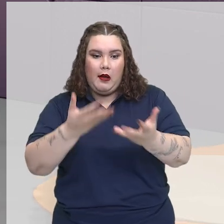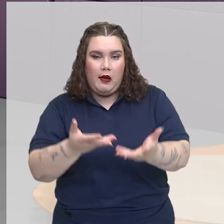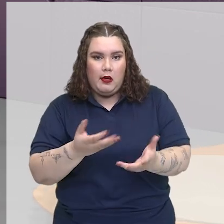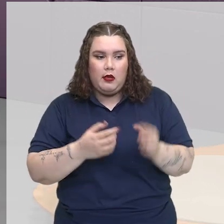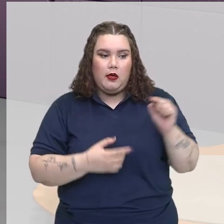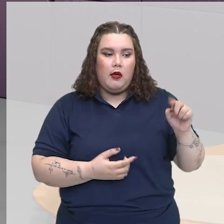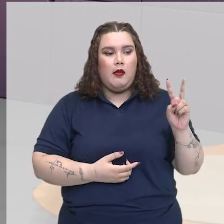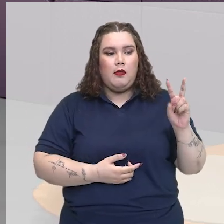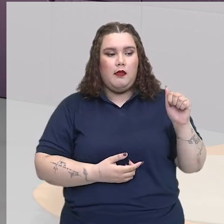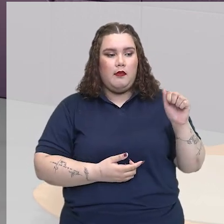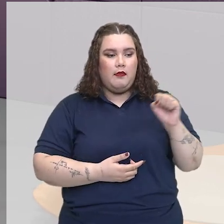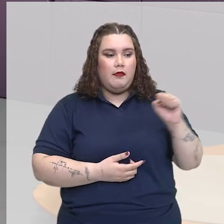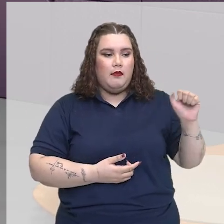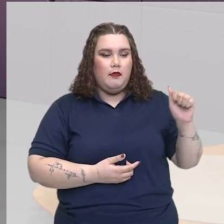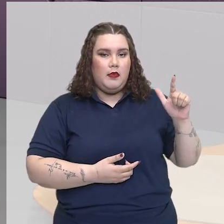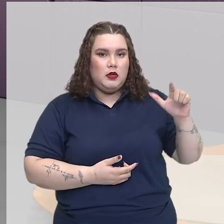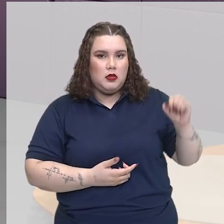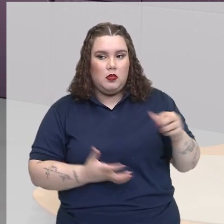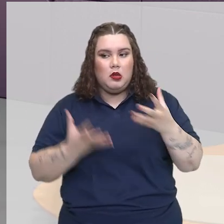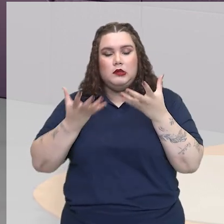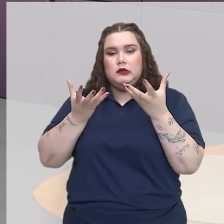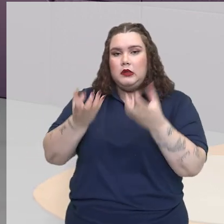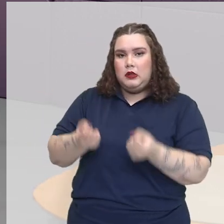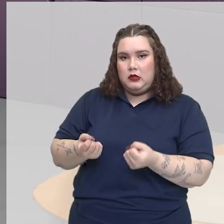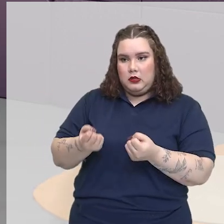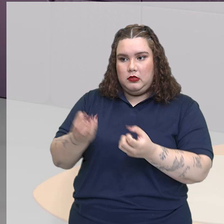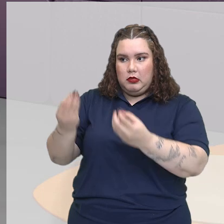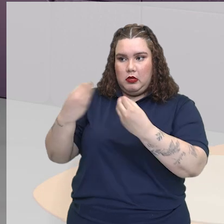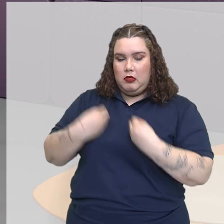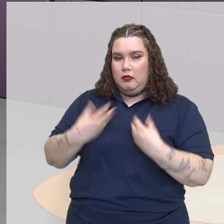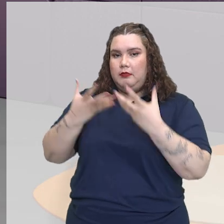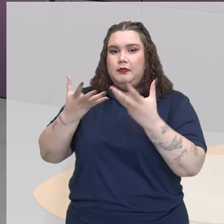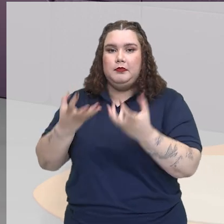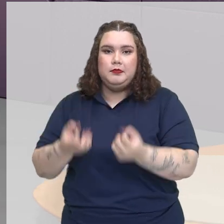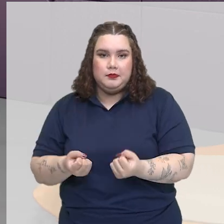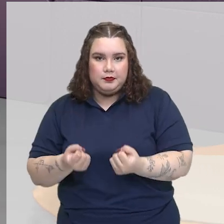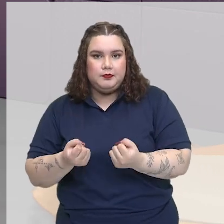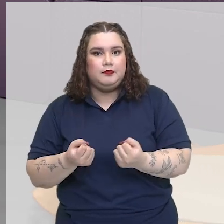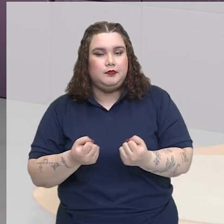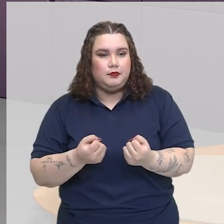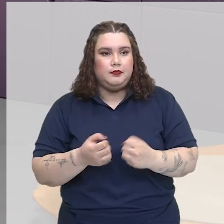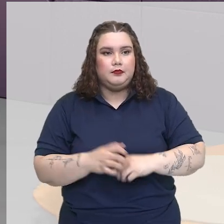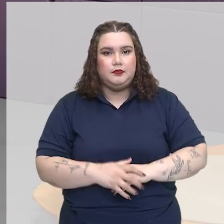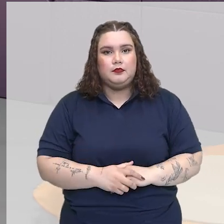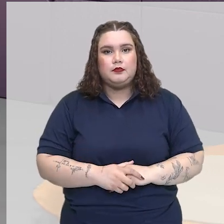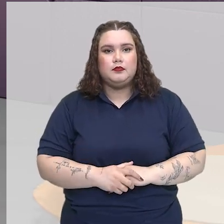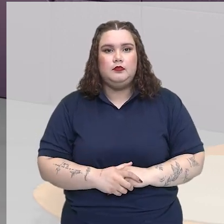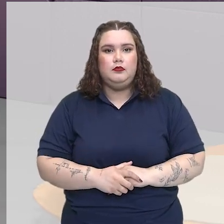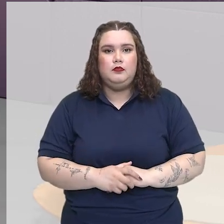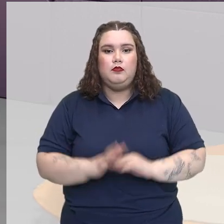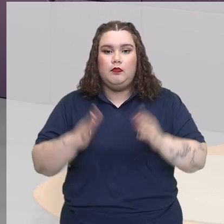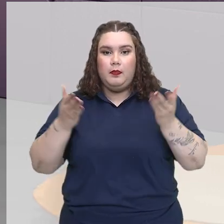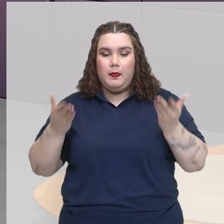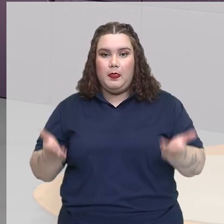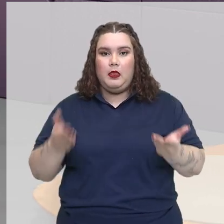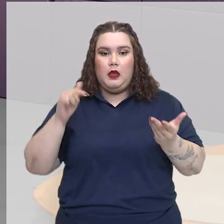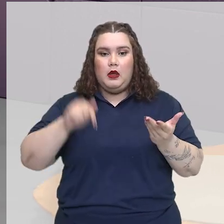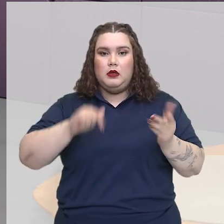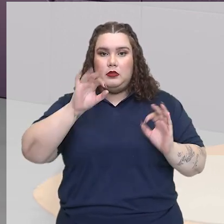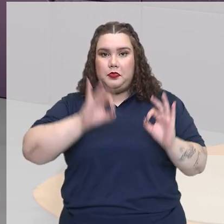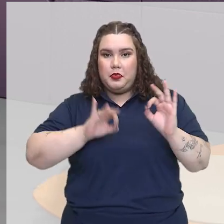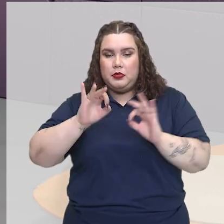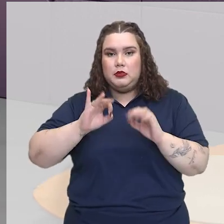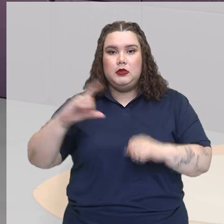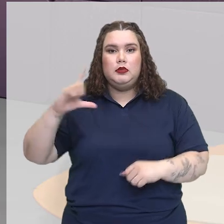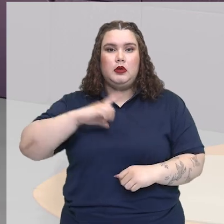o vassalo, aquele que recebe, né, aquela quantidade de terra. E dentro desse processo